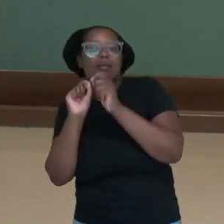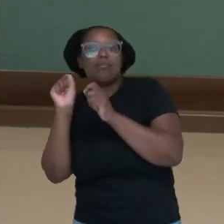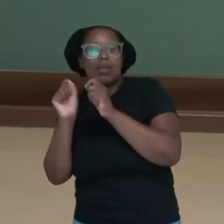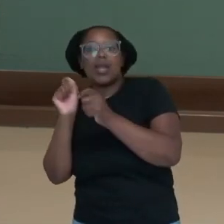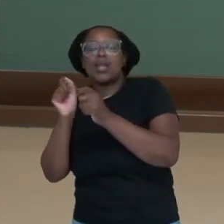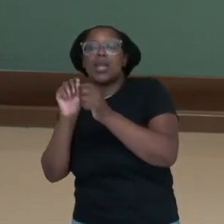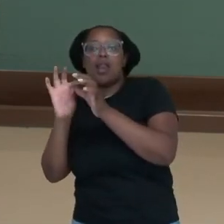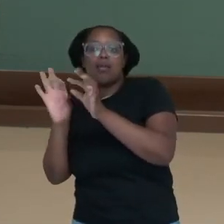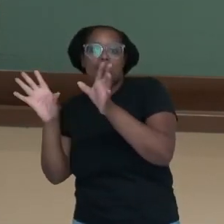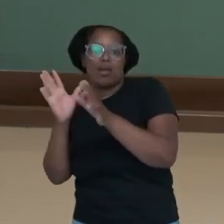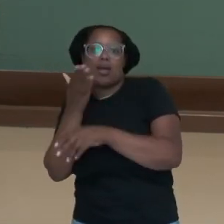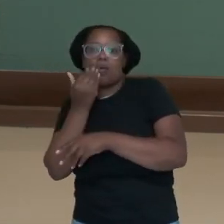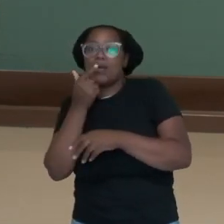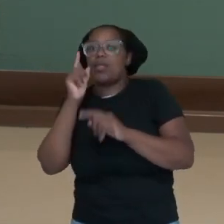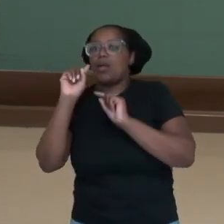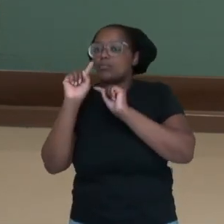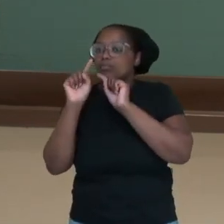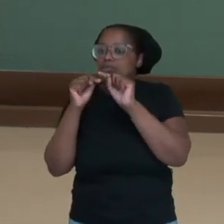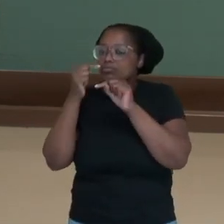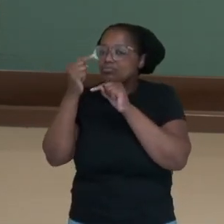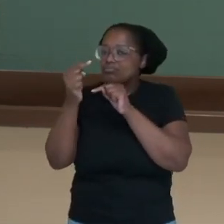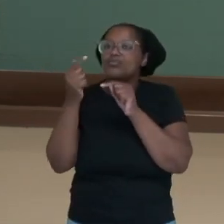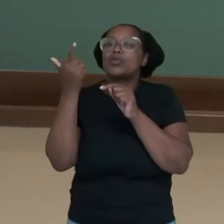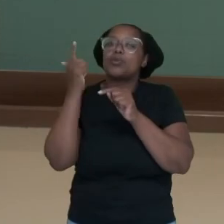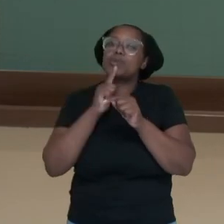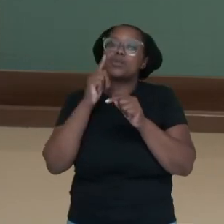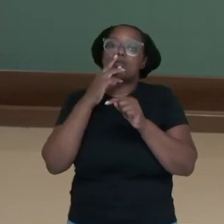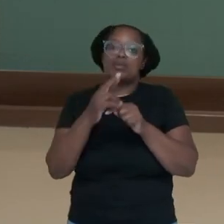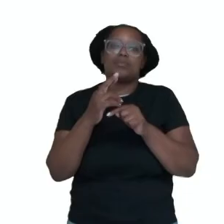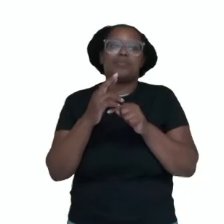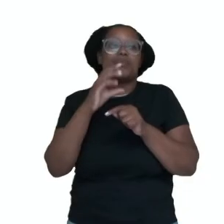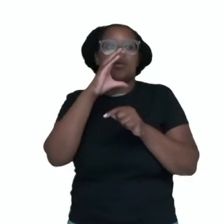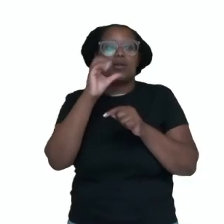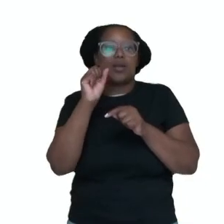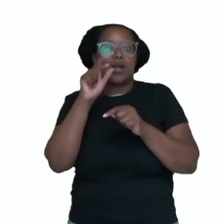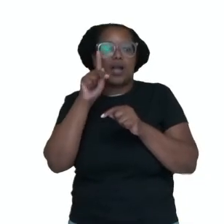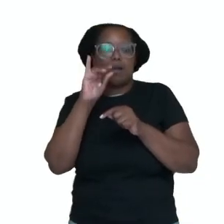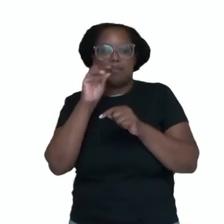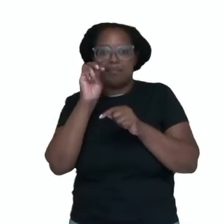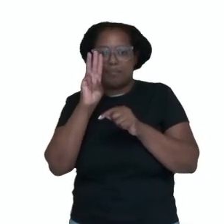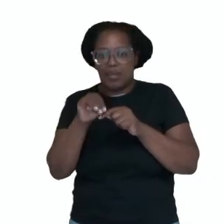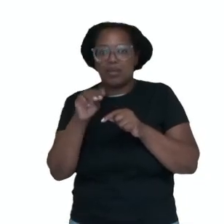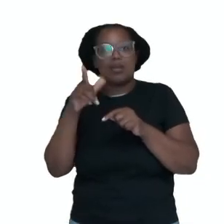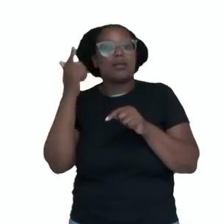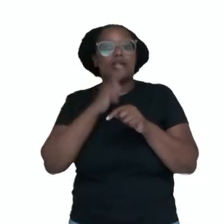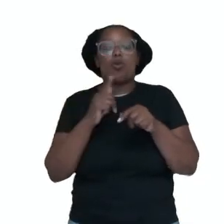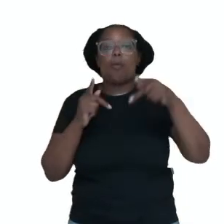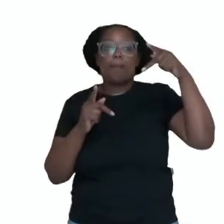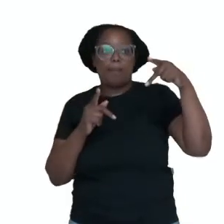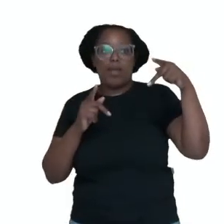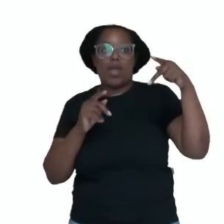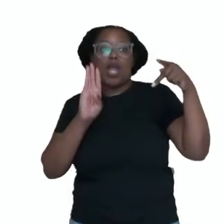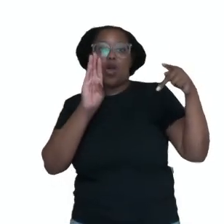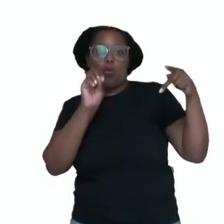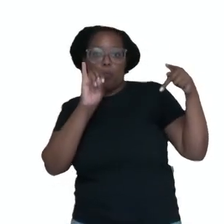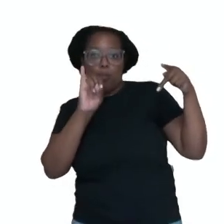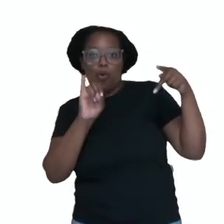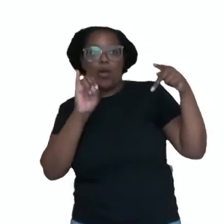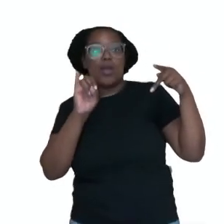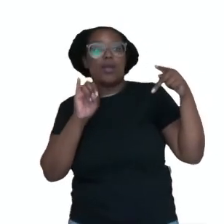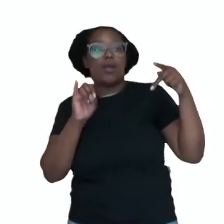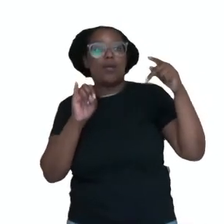você consegue resolver a atividade. Então, o capim ganha um P porque é produtor, boi, consumidor